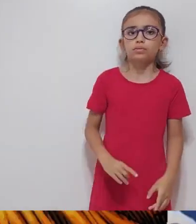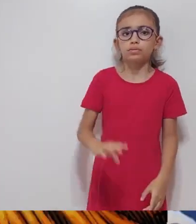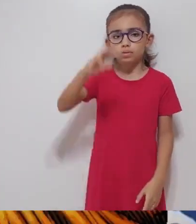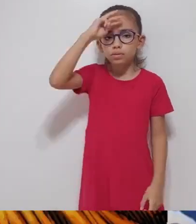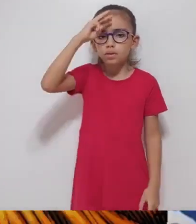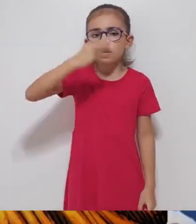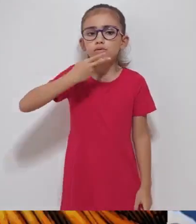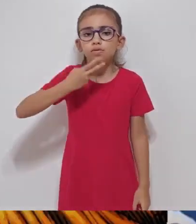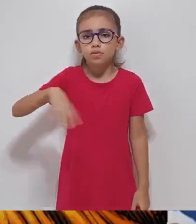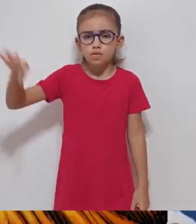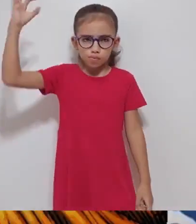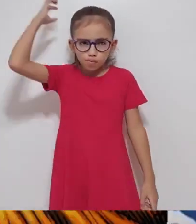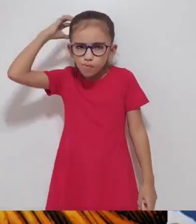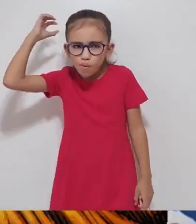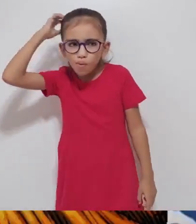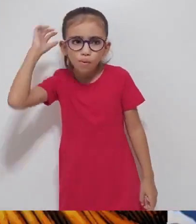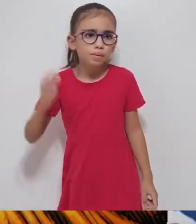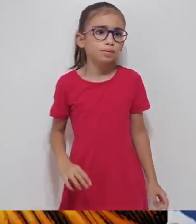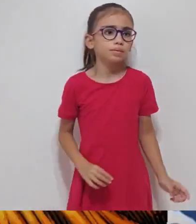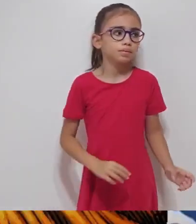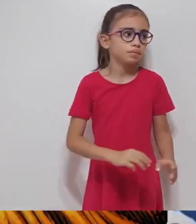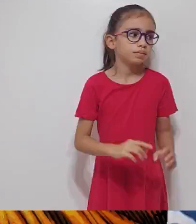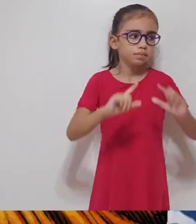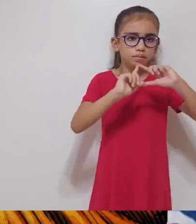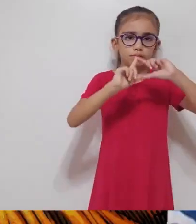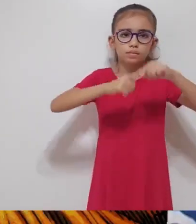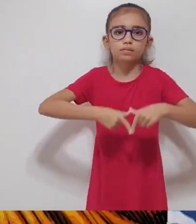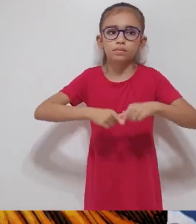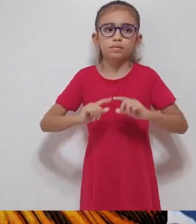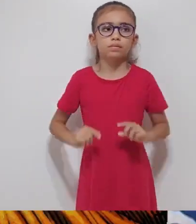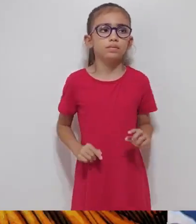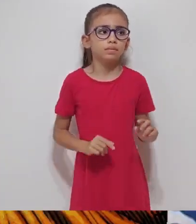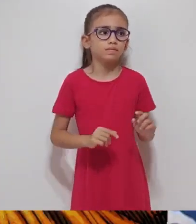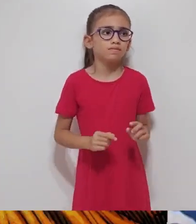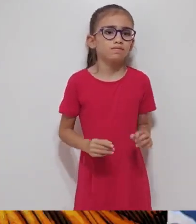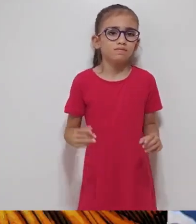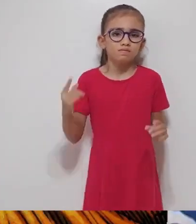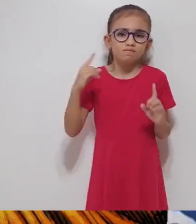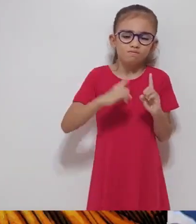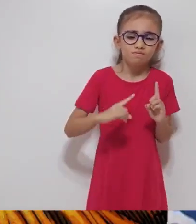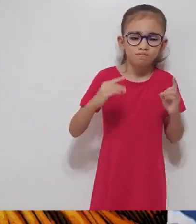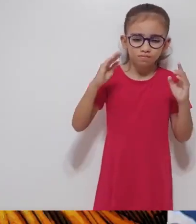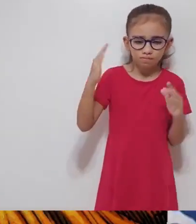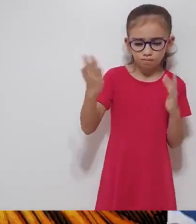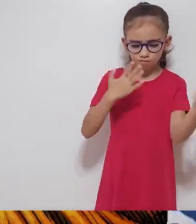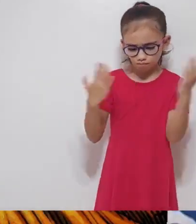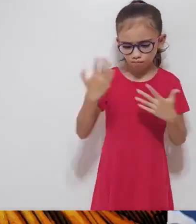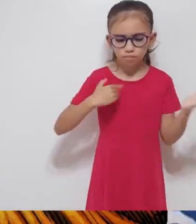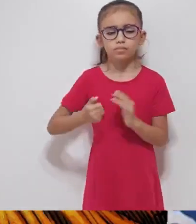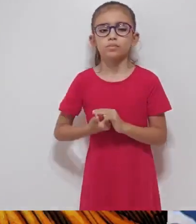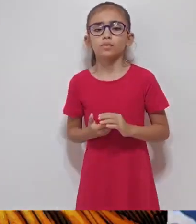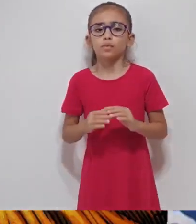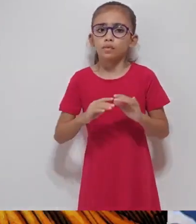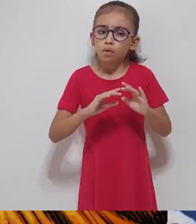Acabe acusou Elias pelos problemas que Israel estava enfrentando. Só que o rei não entendia